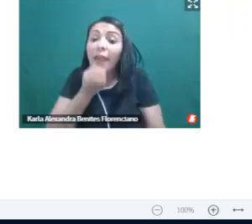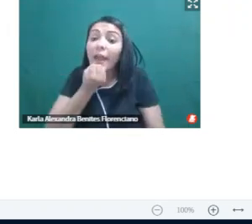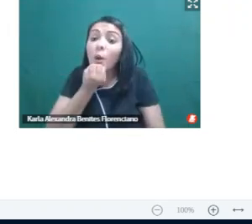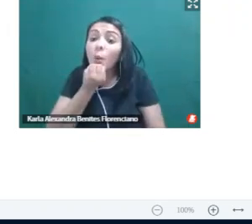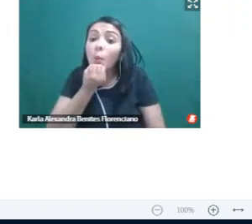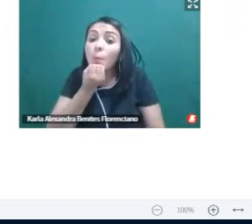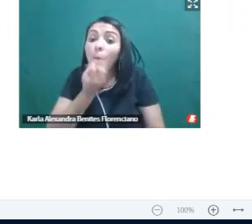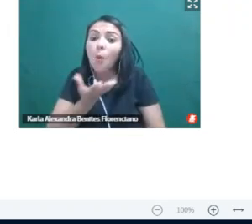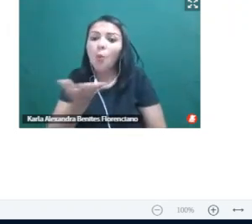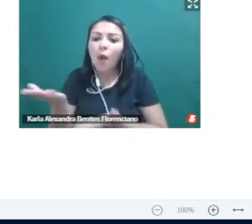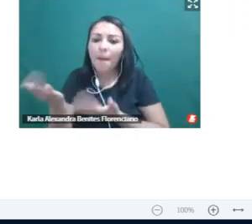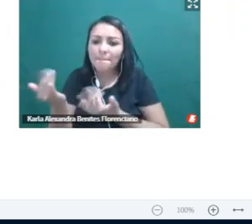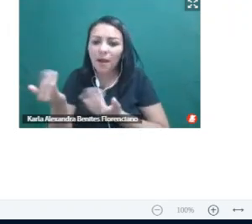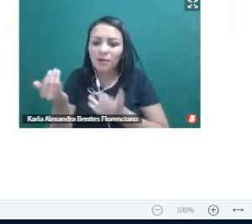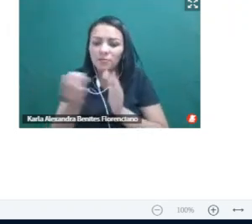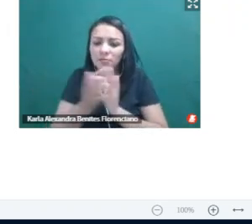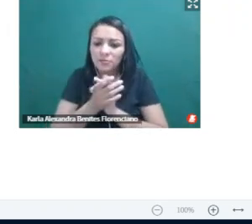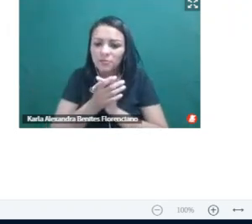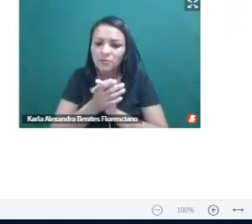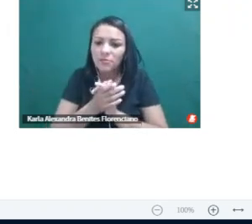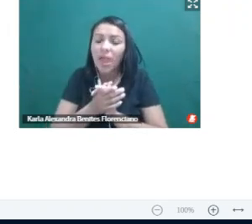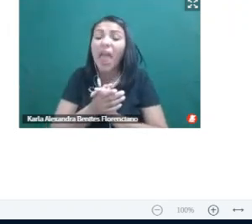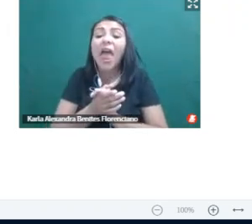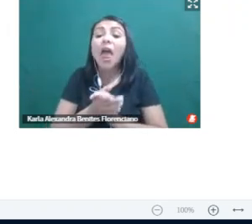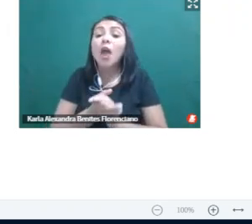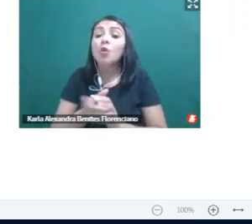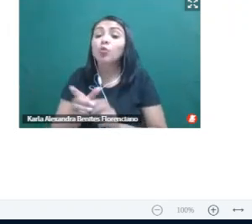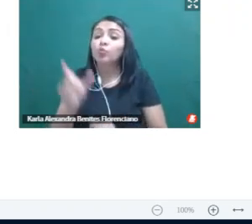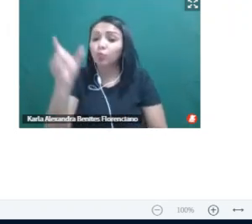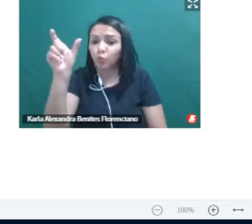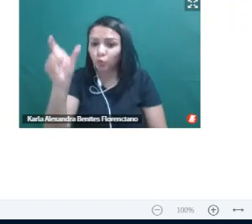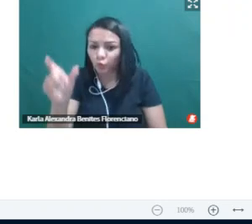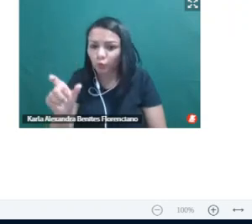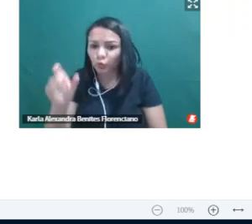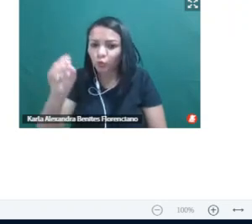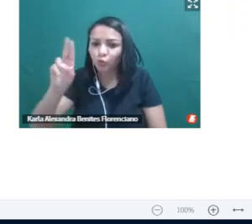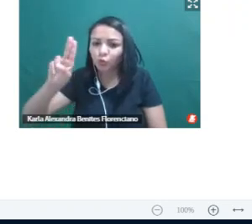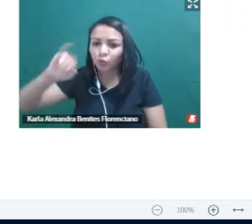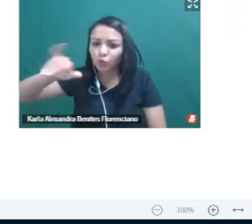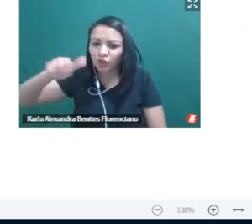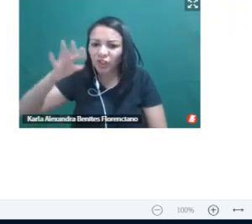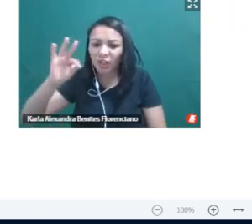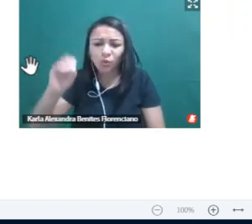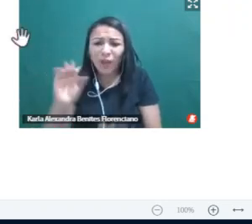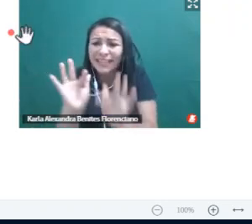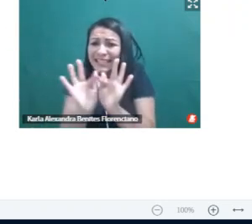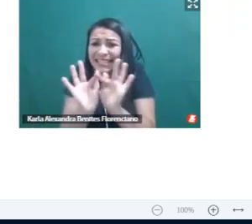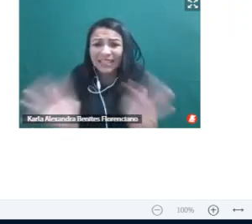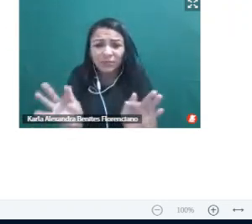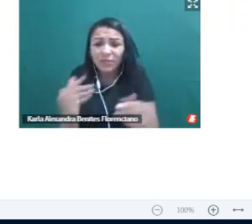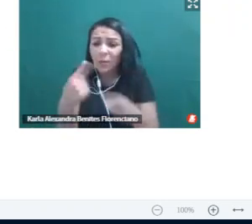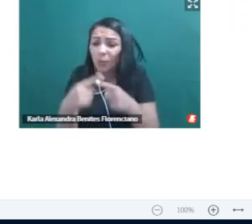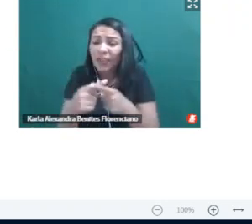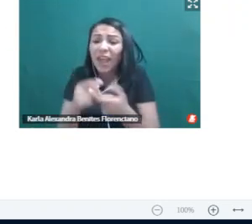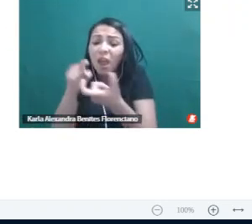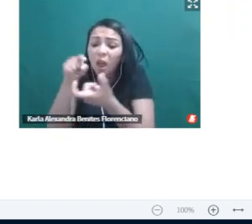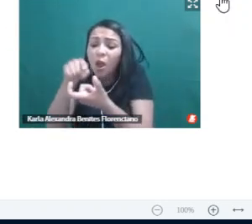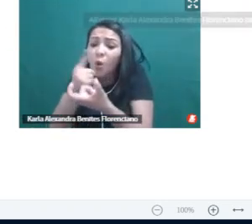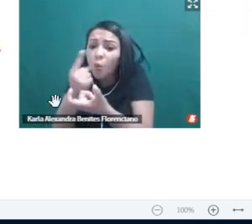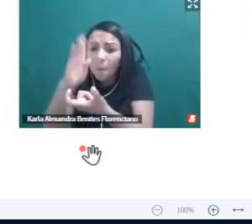rapaz. É um sujeito simples, porque só tem um núcleo, que